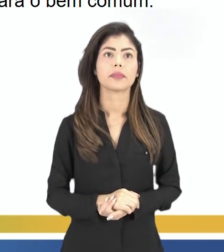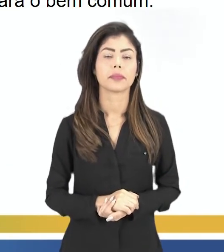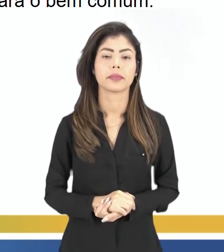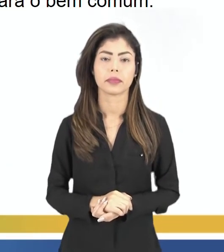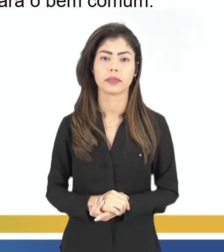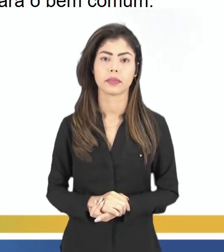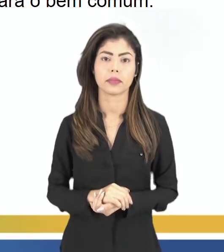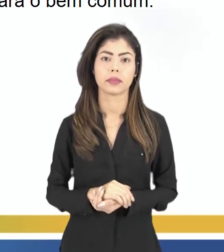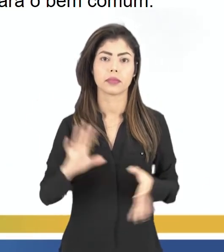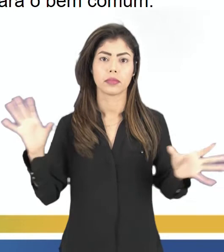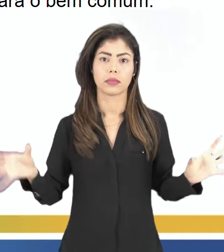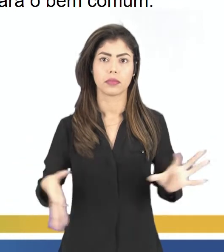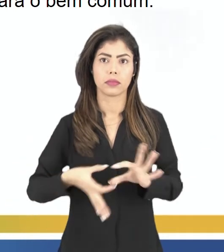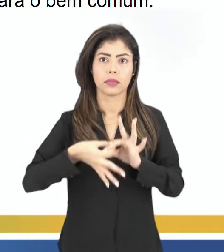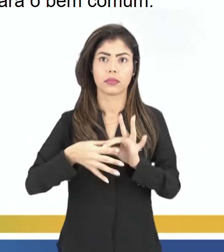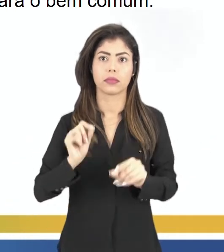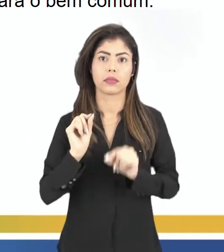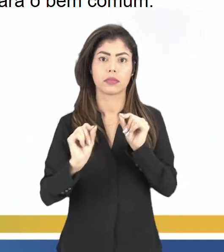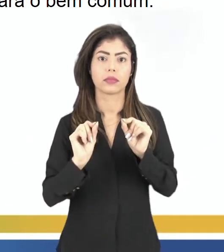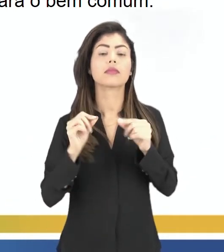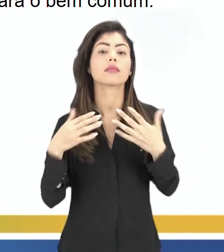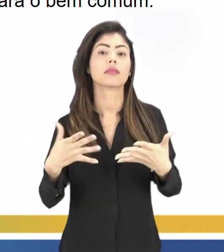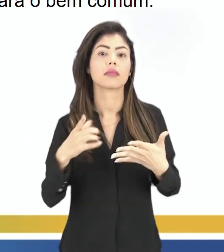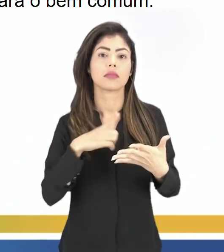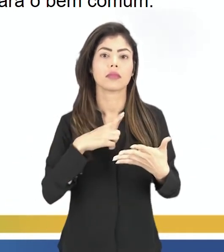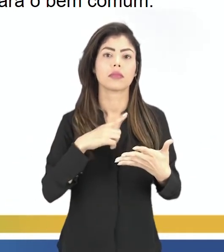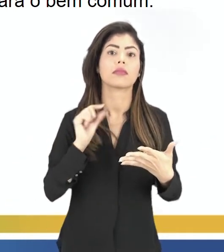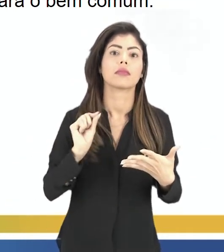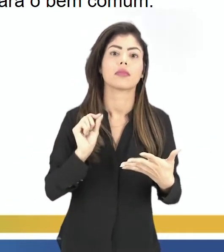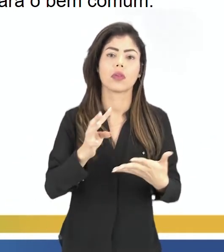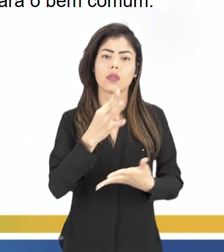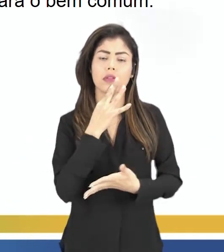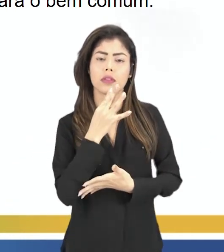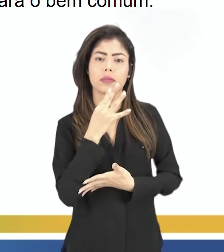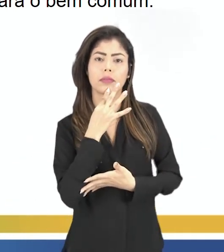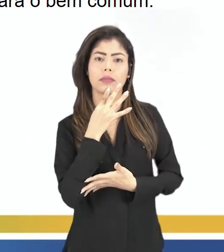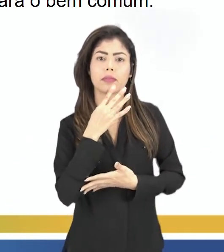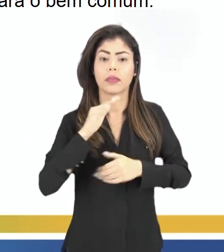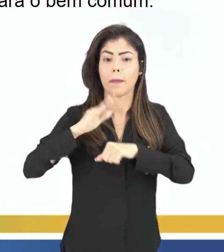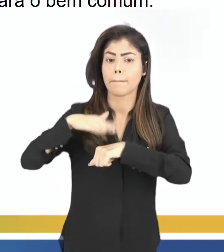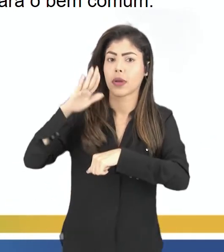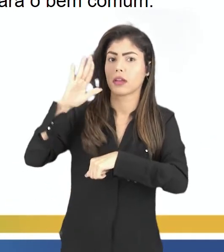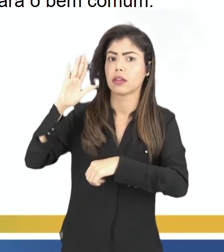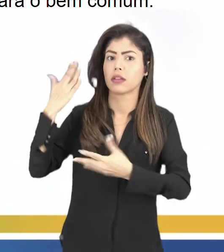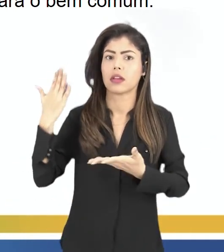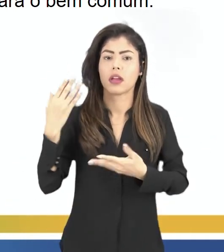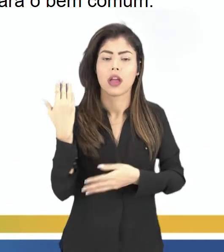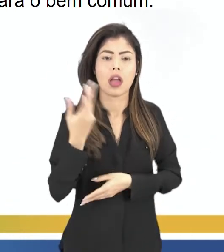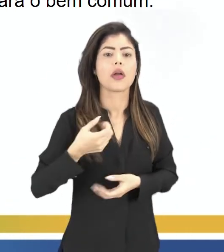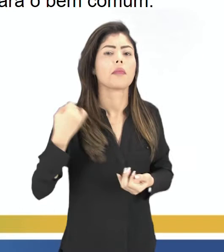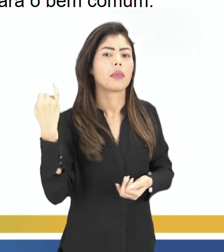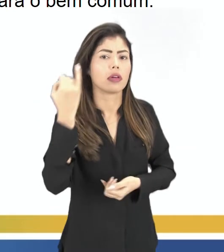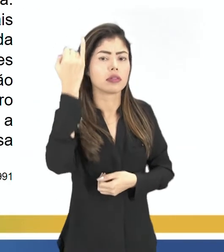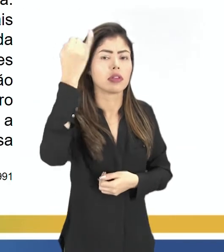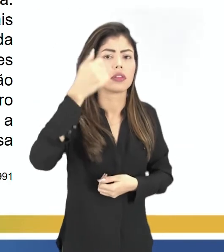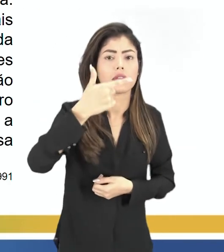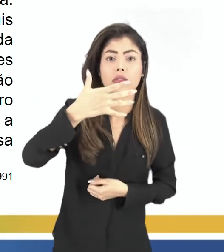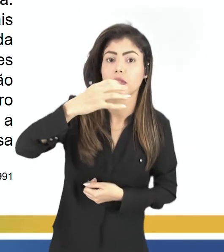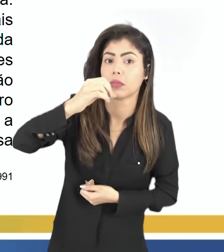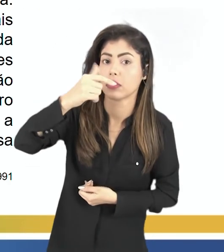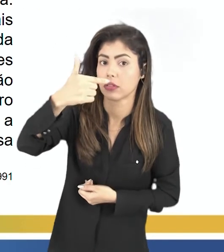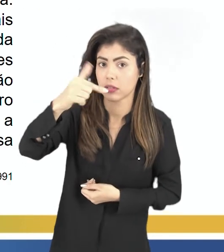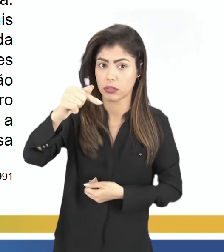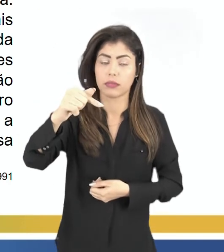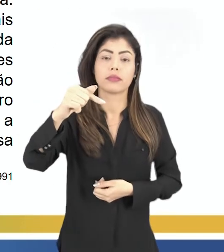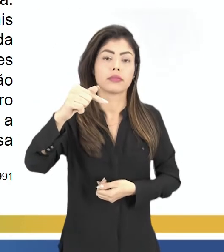mais complexa, que exige de mim um conhecimento mais específico, você diria que é de